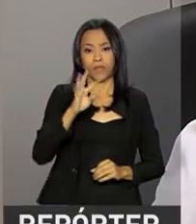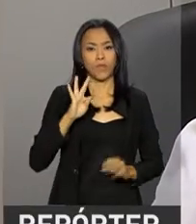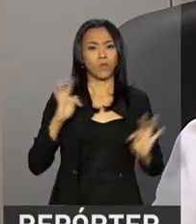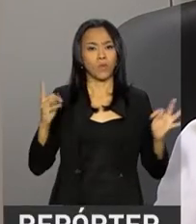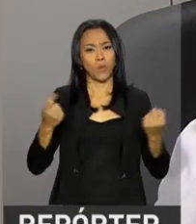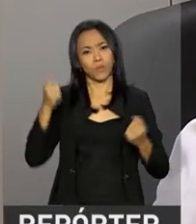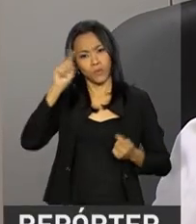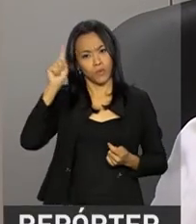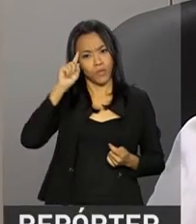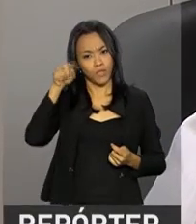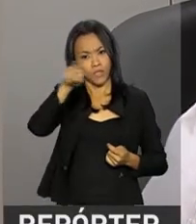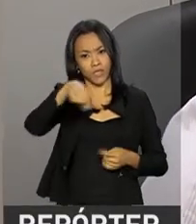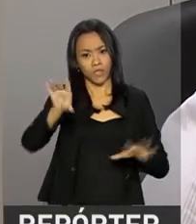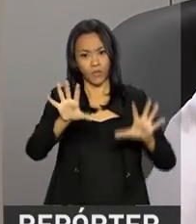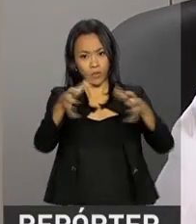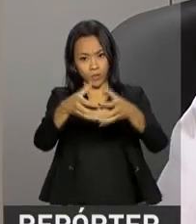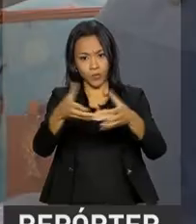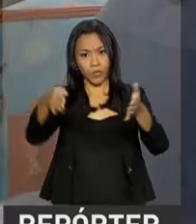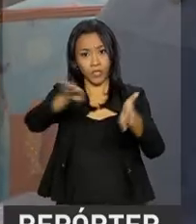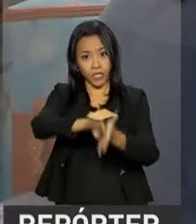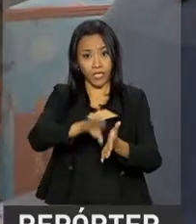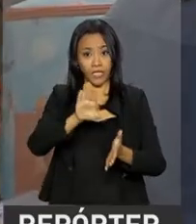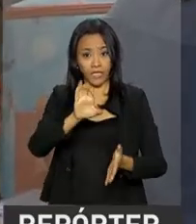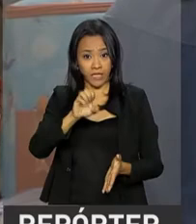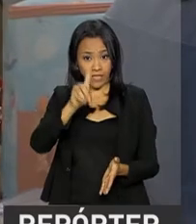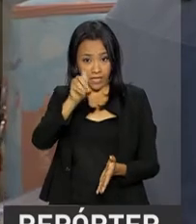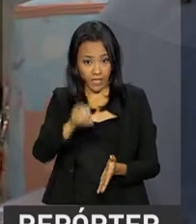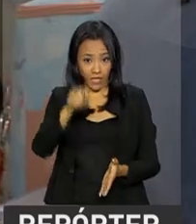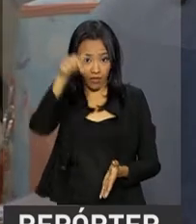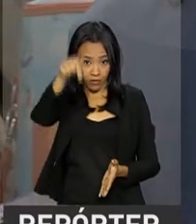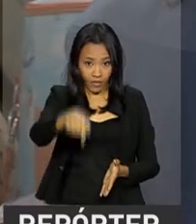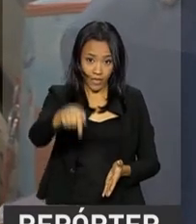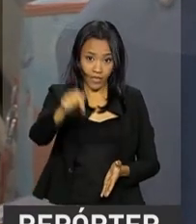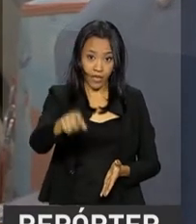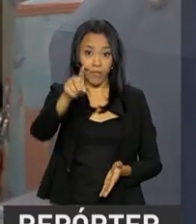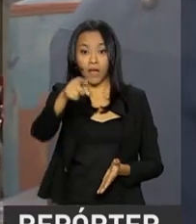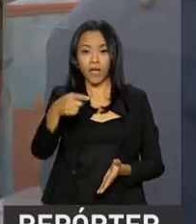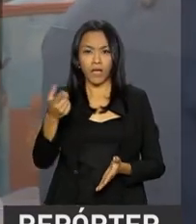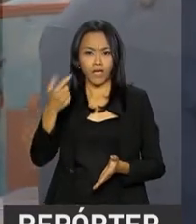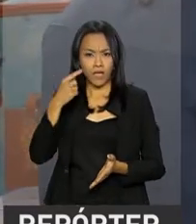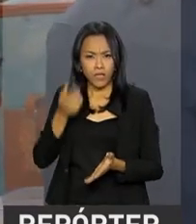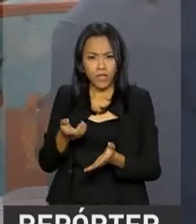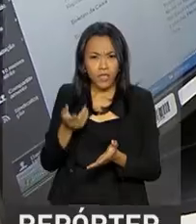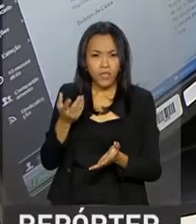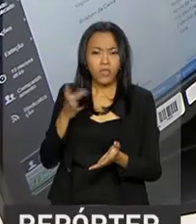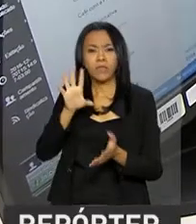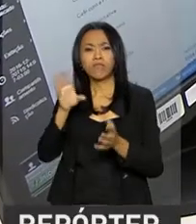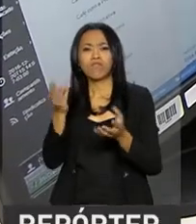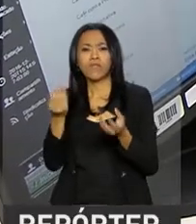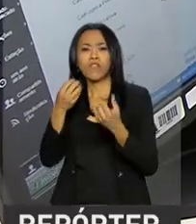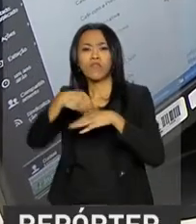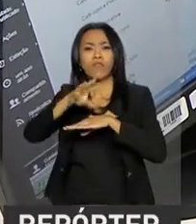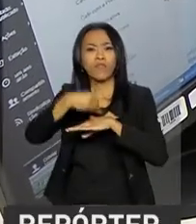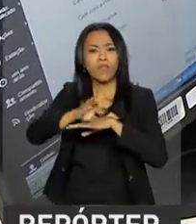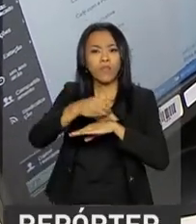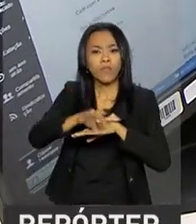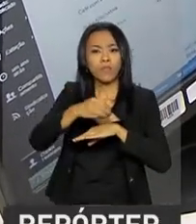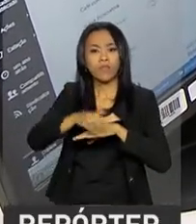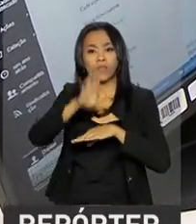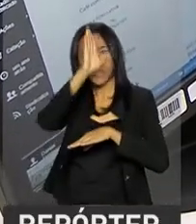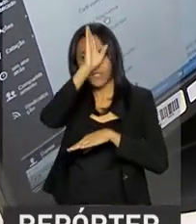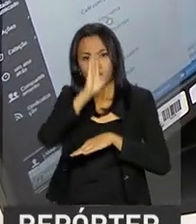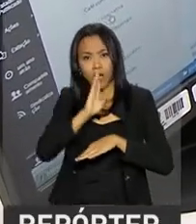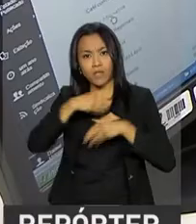dias essa equipe chega cedo a redação da rede nacional de rádio para produzir conteúdos que são disponibilizados de